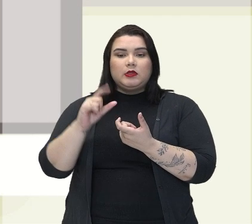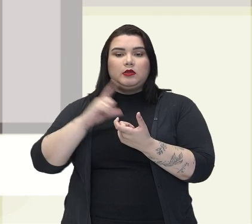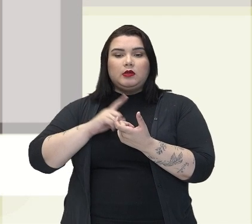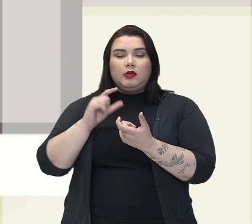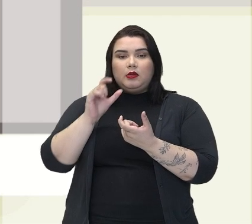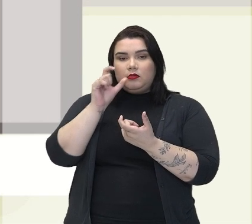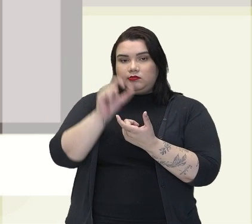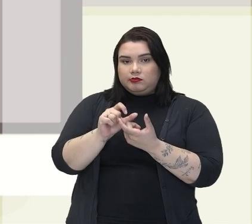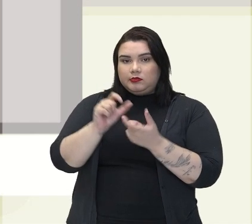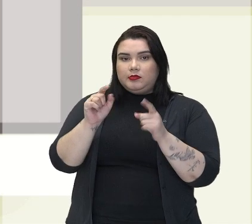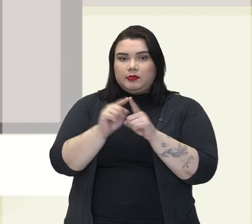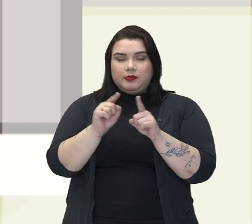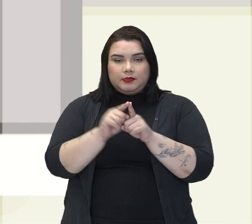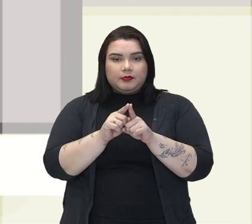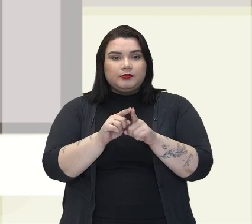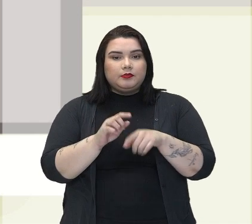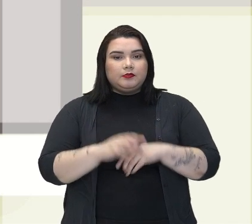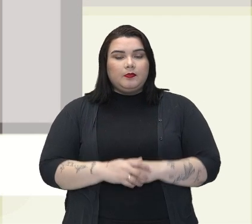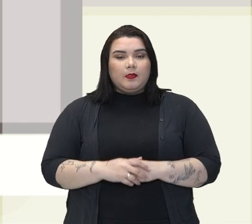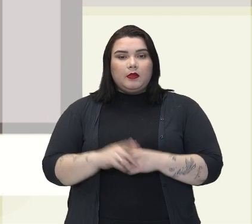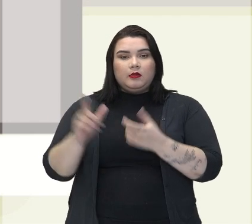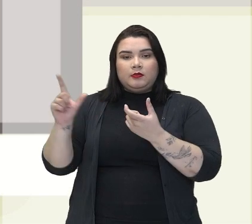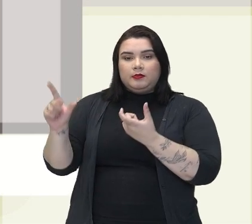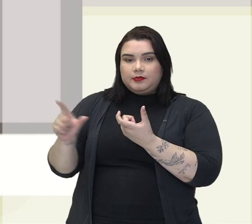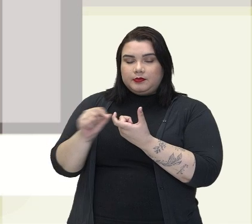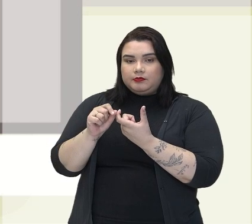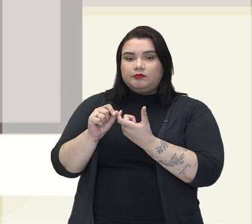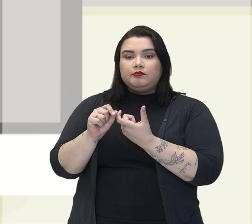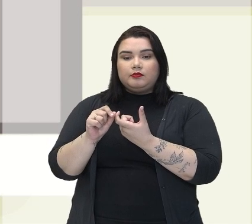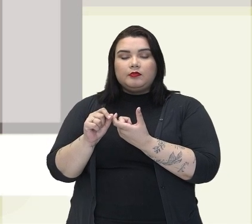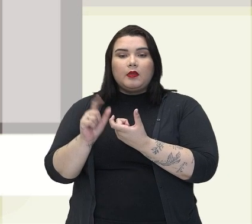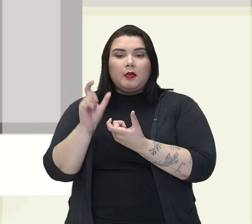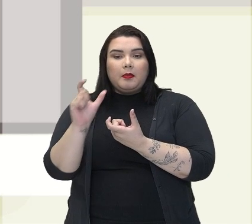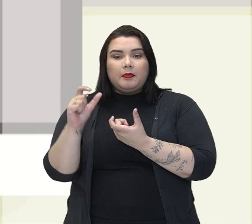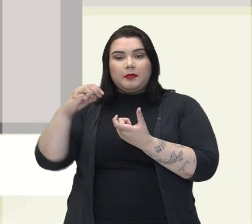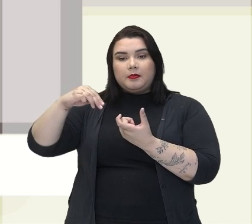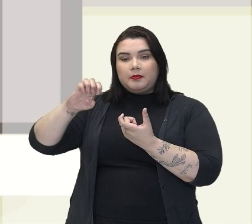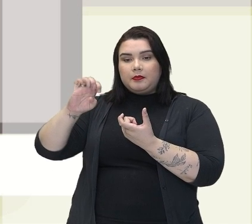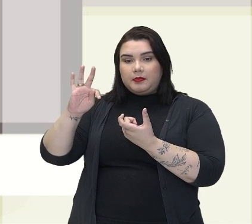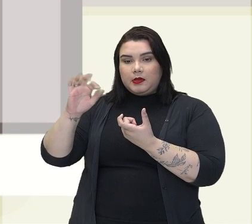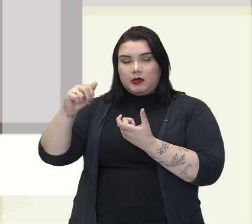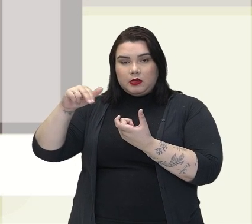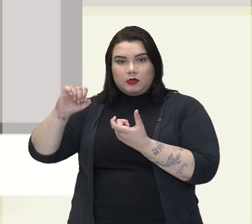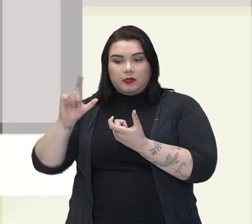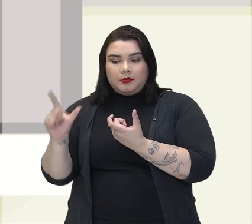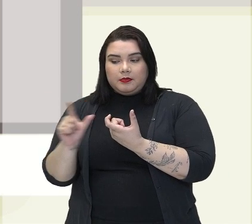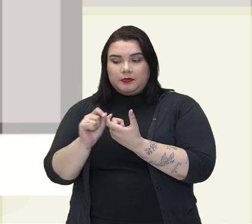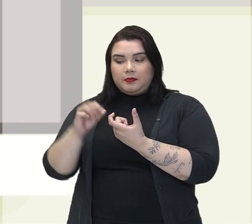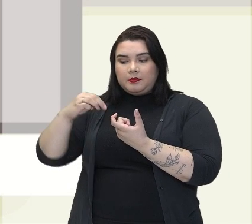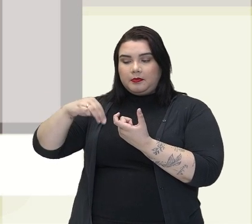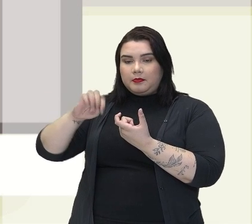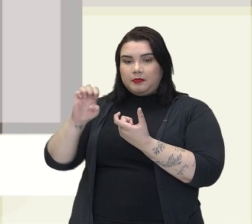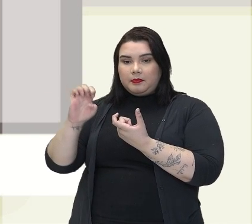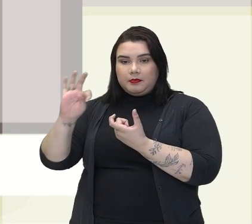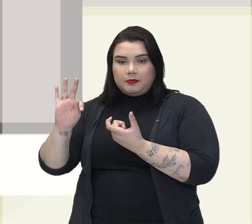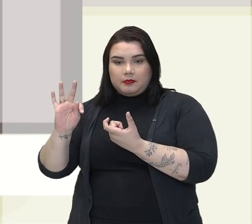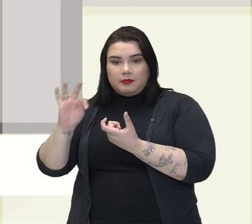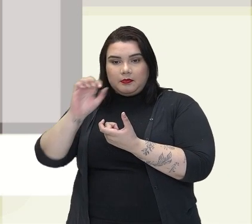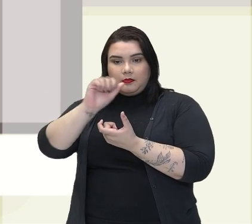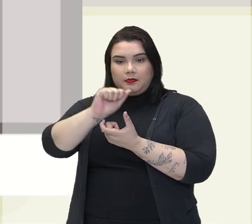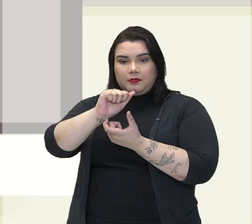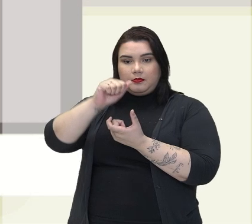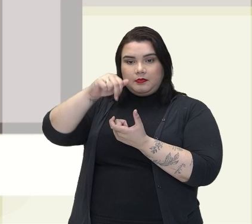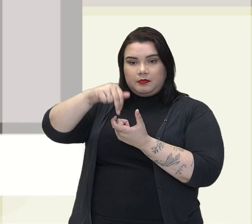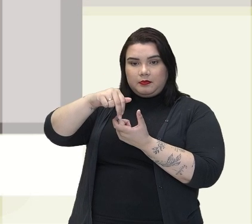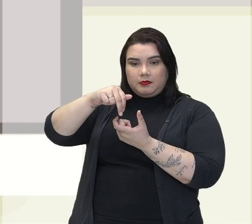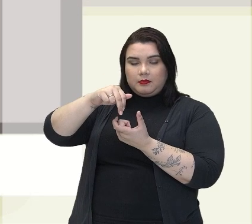sufixo, tá? O prefixo desse nome do metano é o met, o infixo é o an e